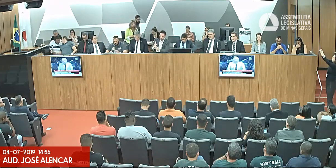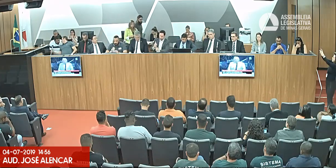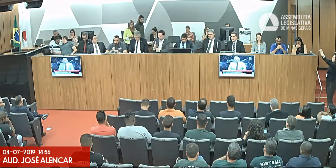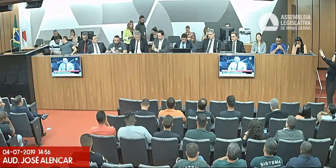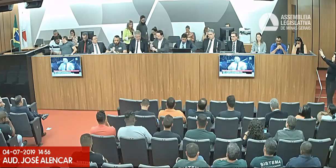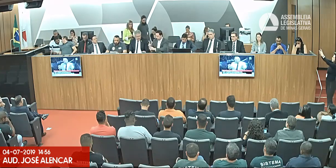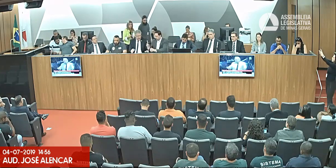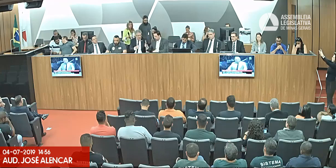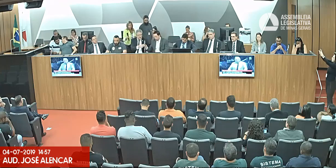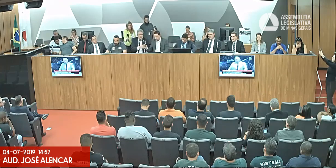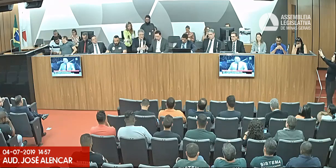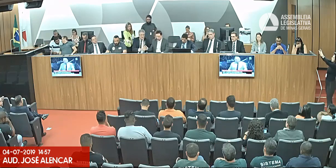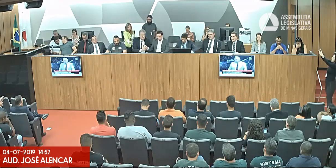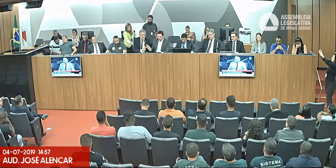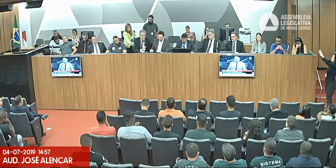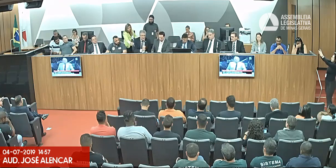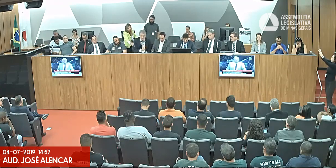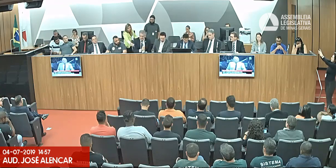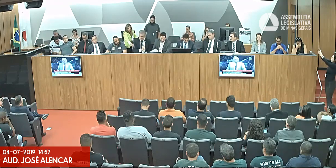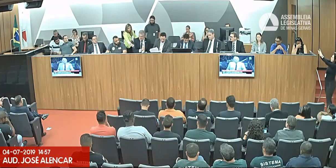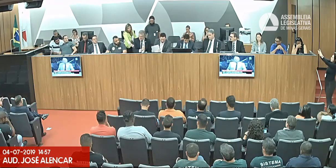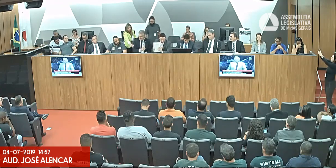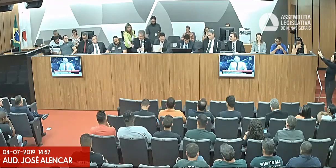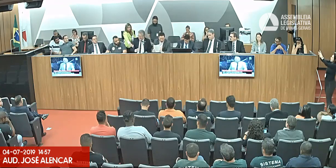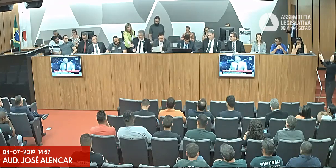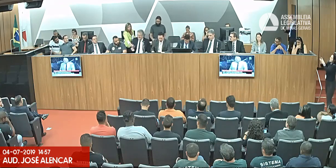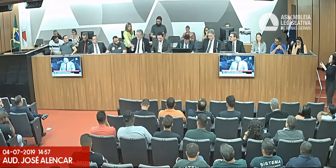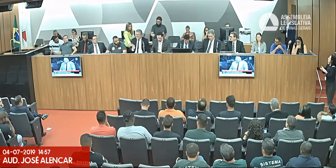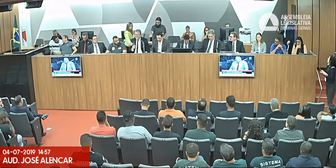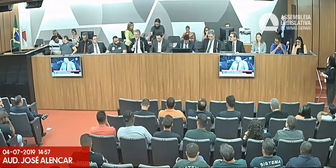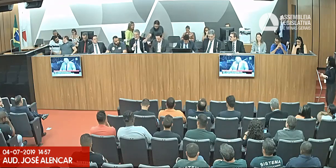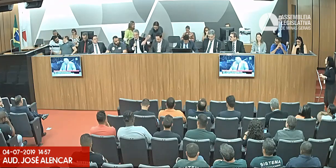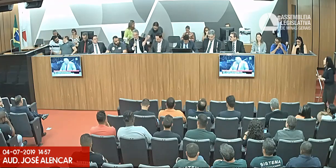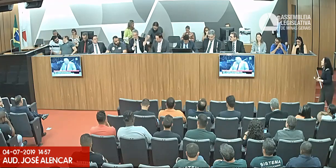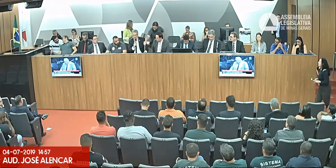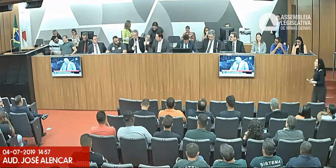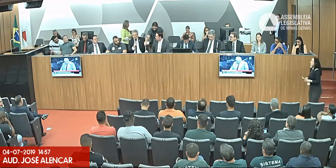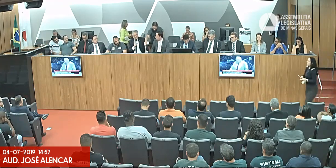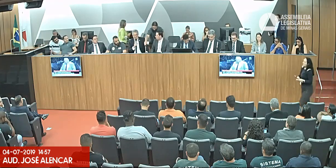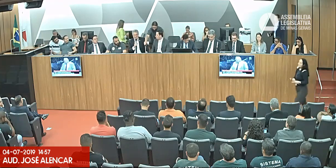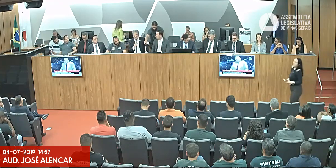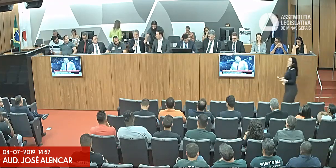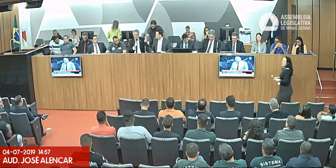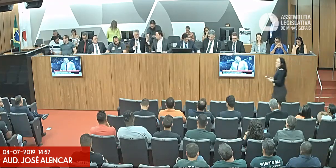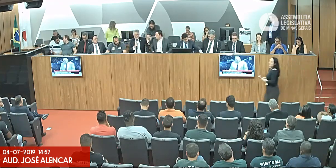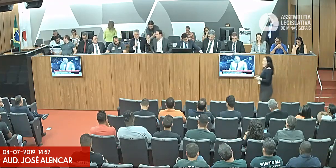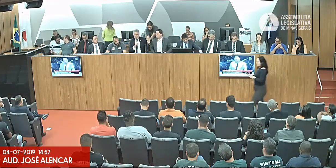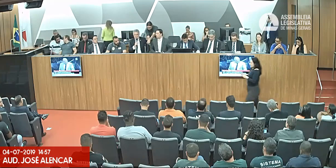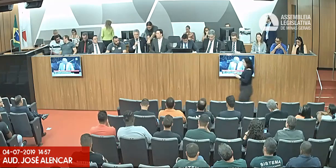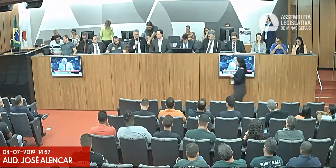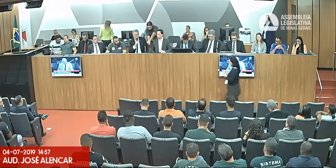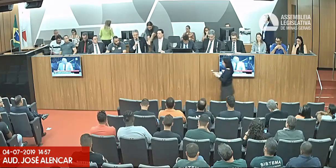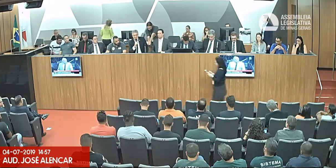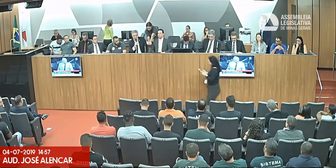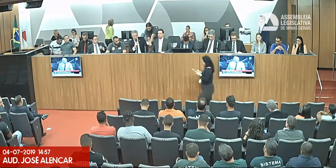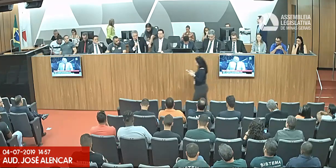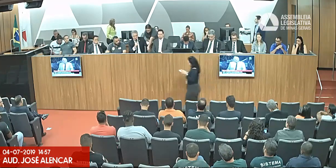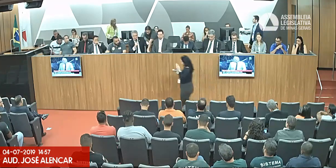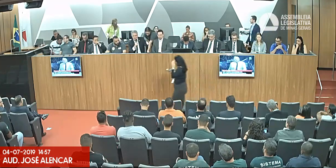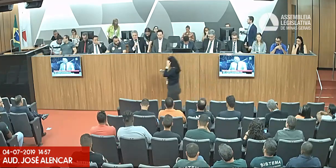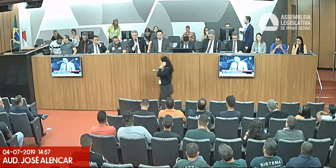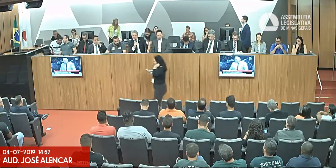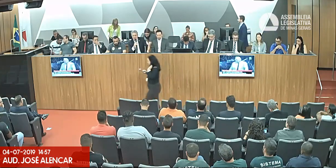passo a palavra o deputado joão leite óscares e abalava rapidamente uma saudação boa tarde